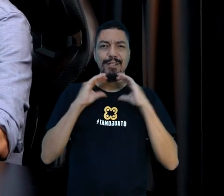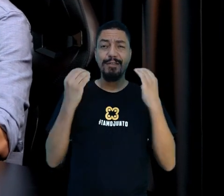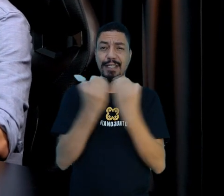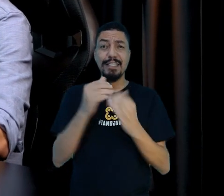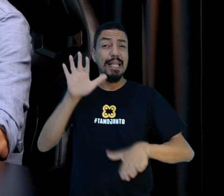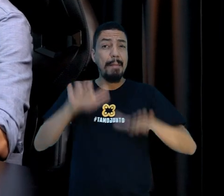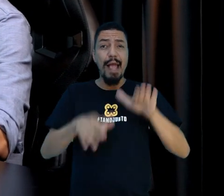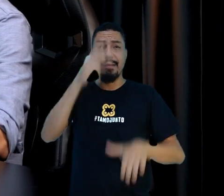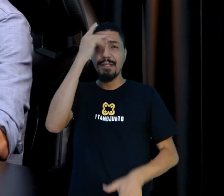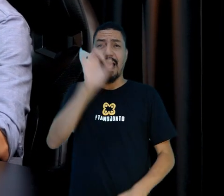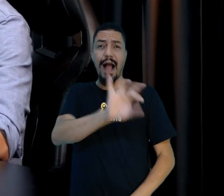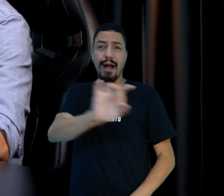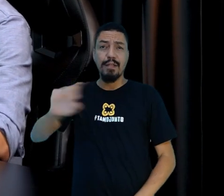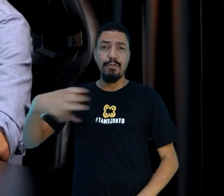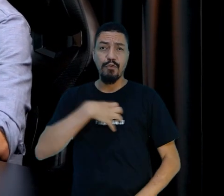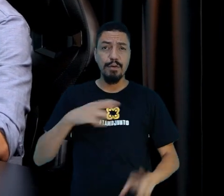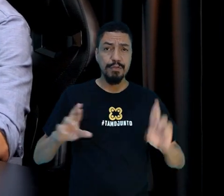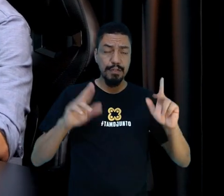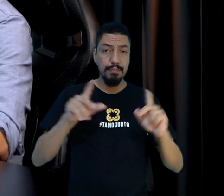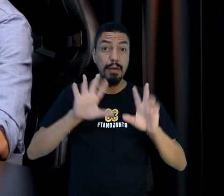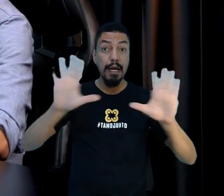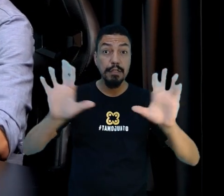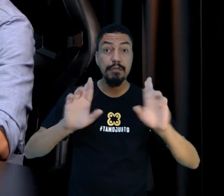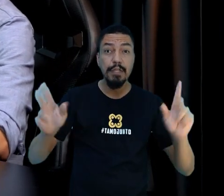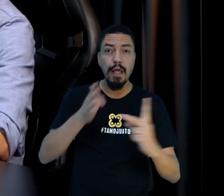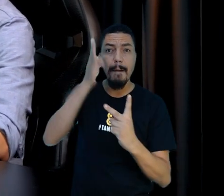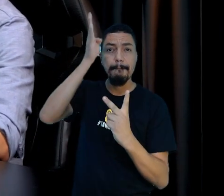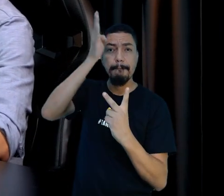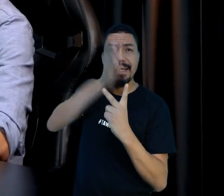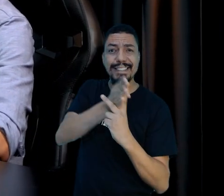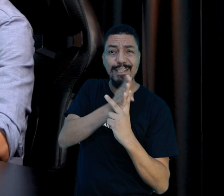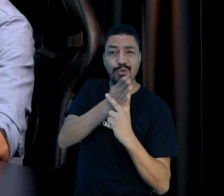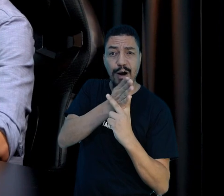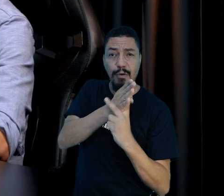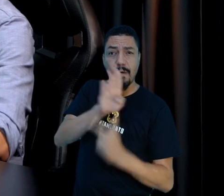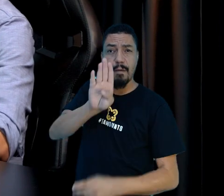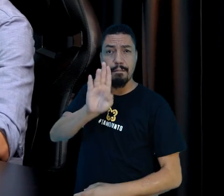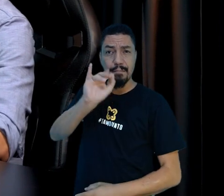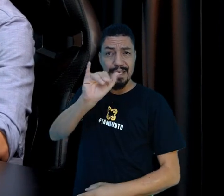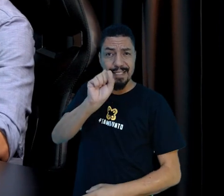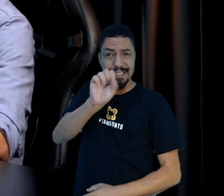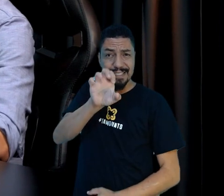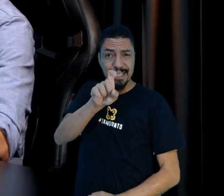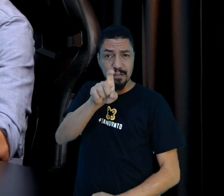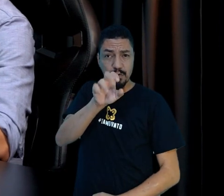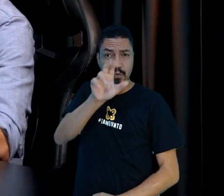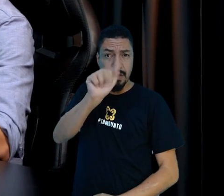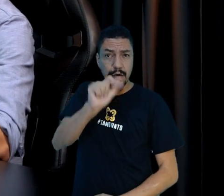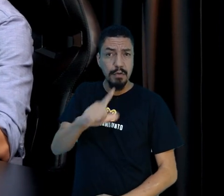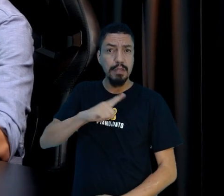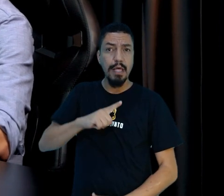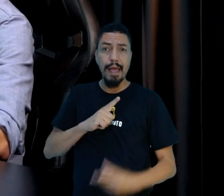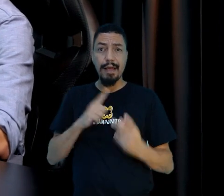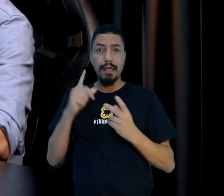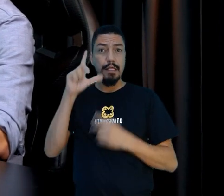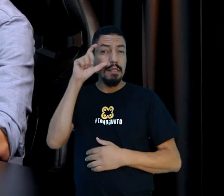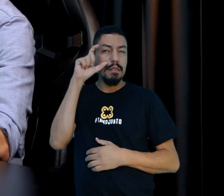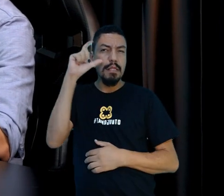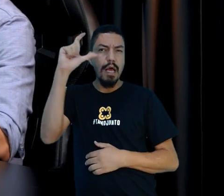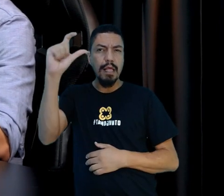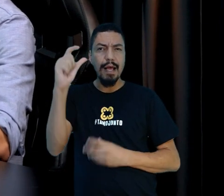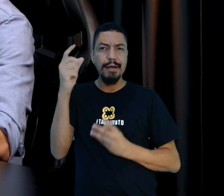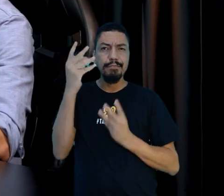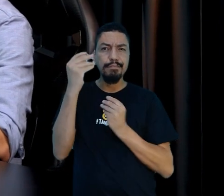grosso modo, depende da pessoa, né? A diferença é, pessoas bissexuais vão se relacionar, vão ter interesse afetivo